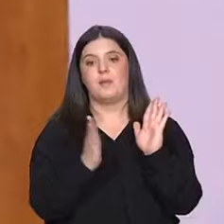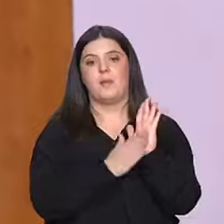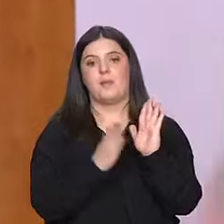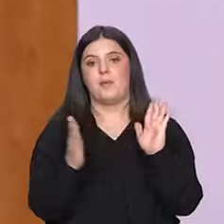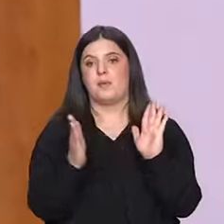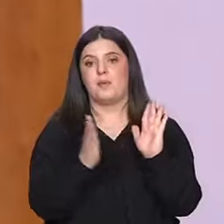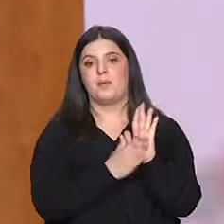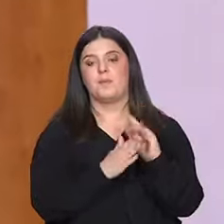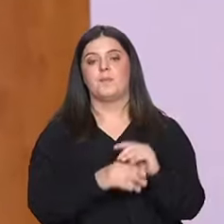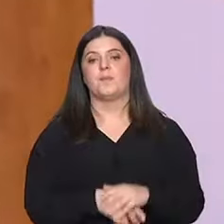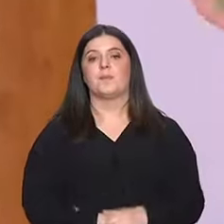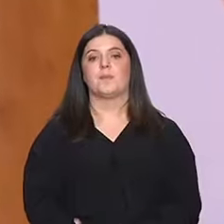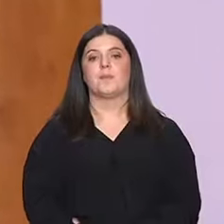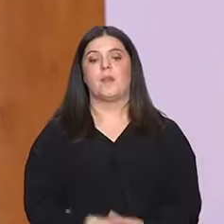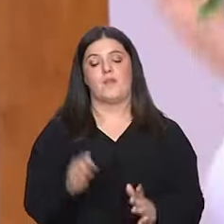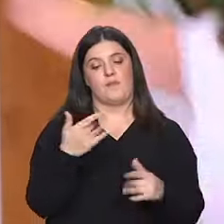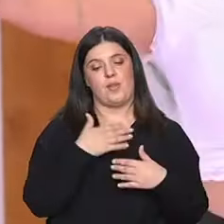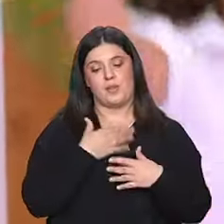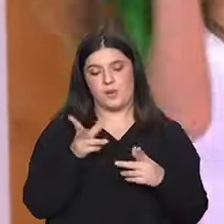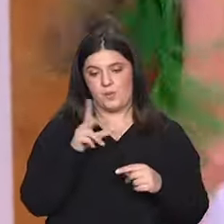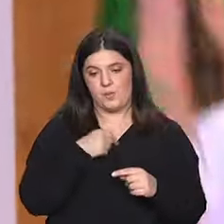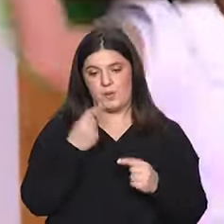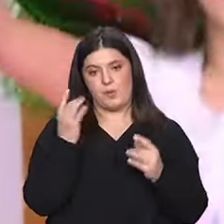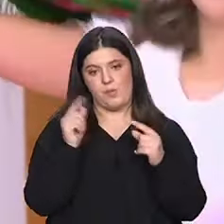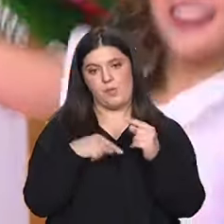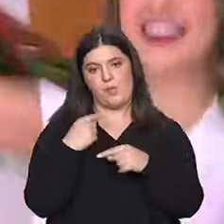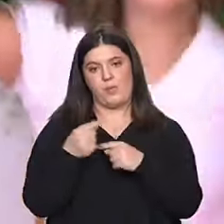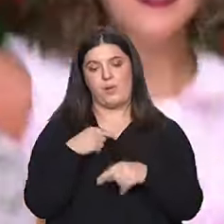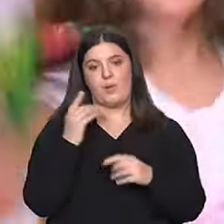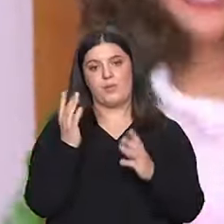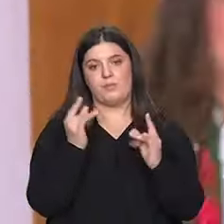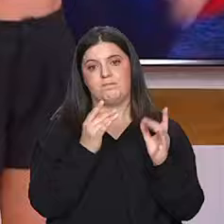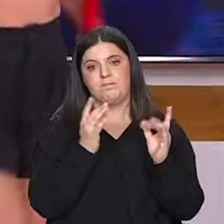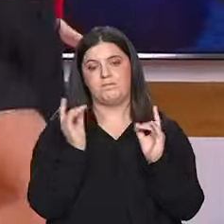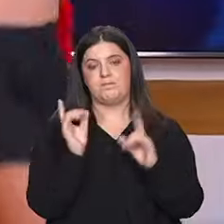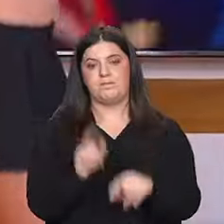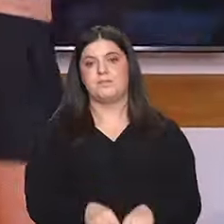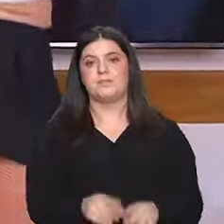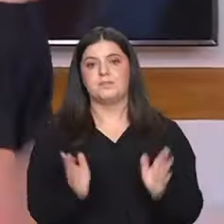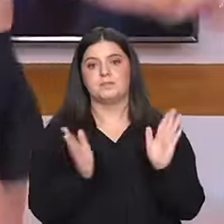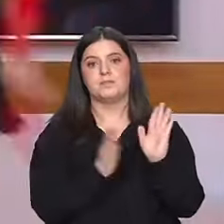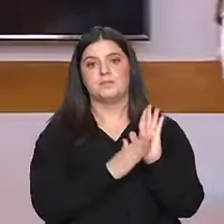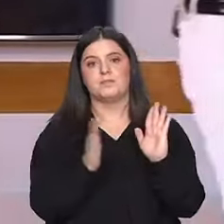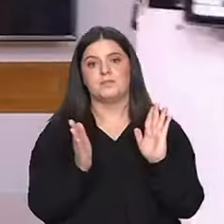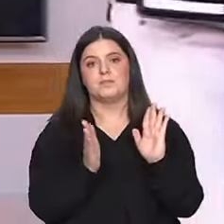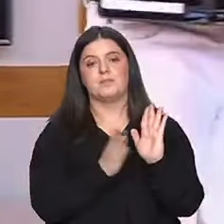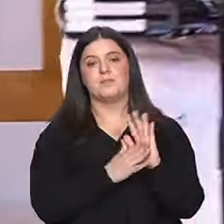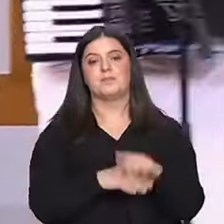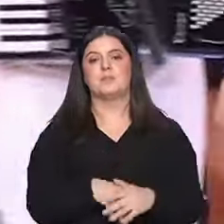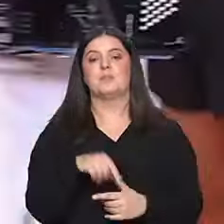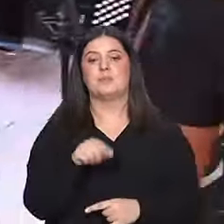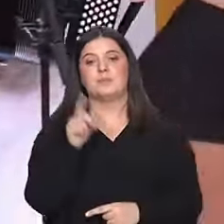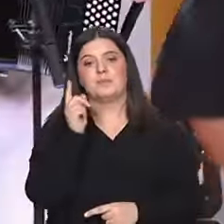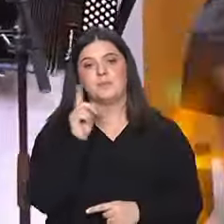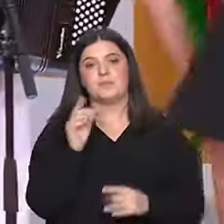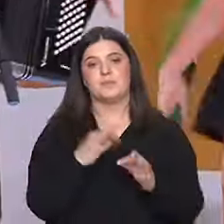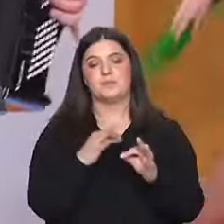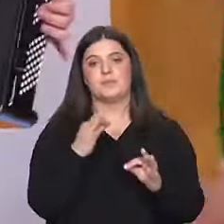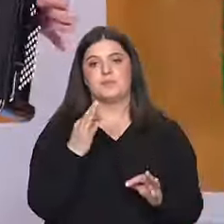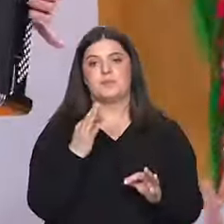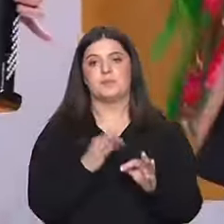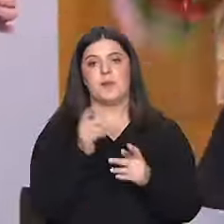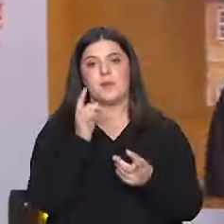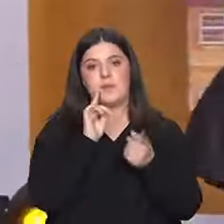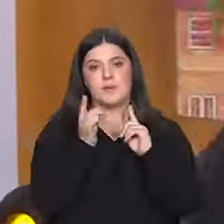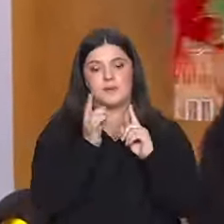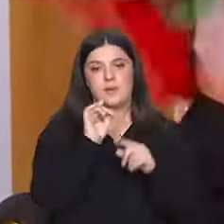na palma da mão, vem dançar comigo a modinha do malhão. Bate na palma da mão, é dia de festa